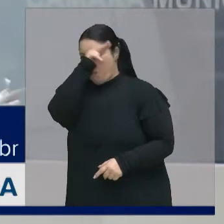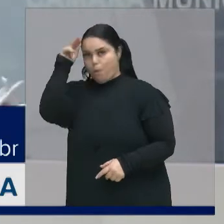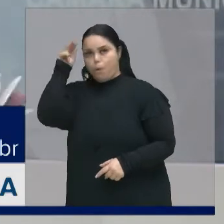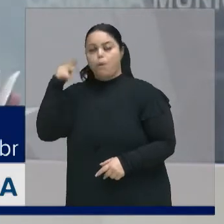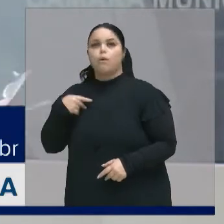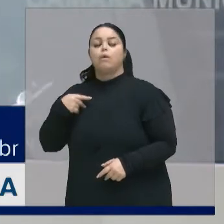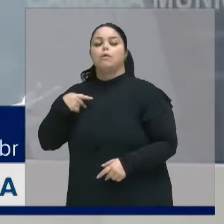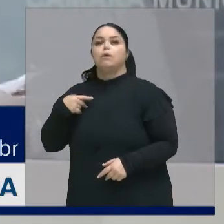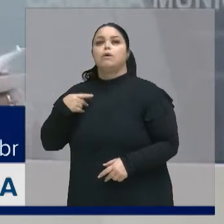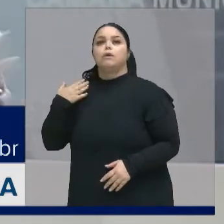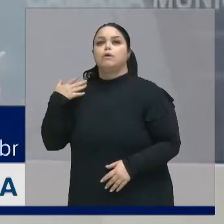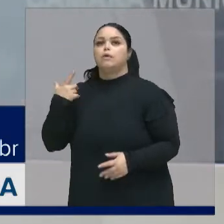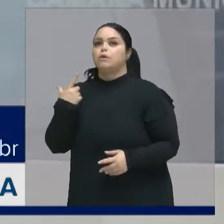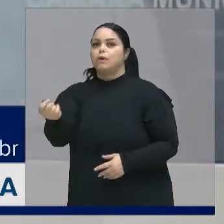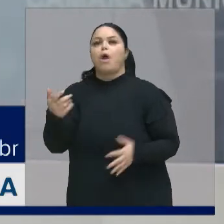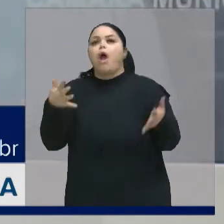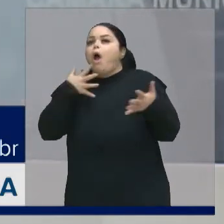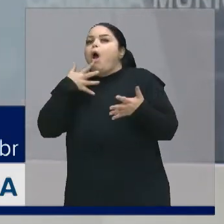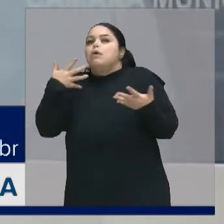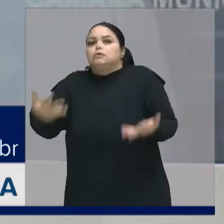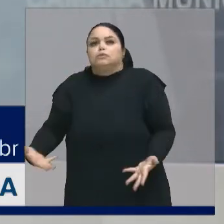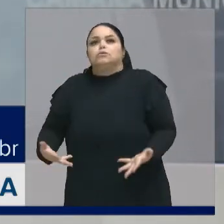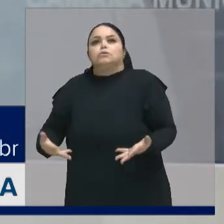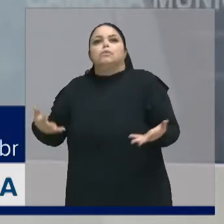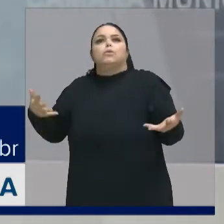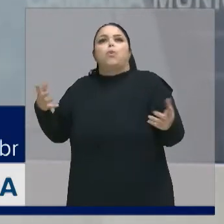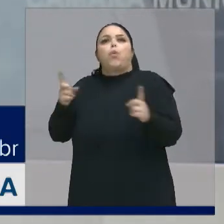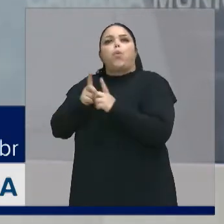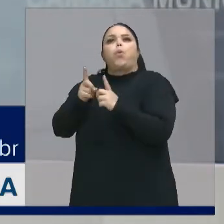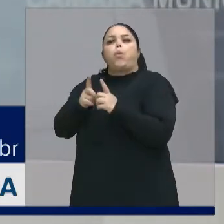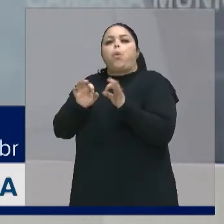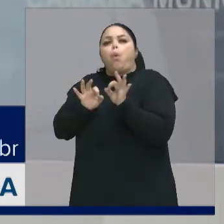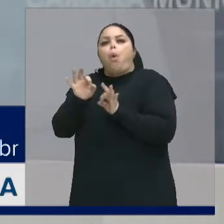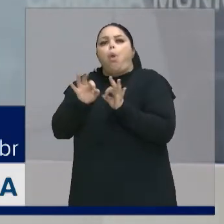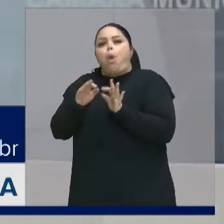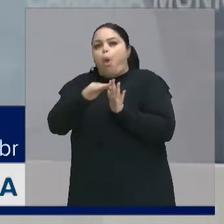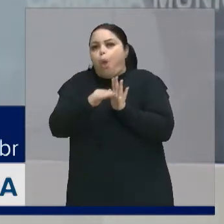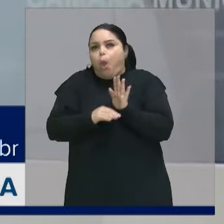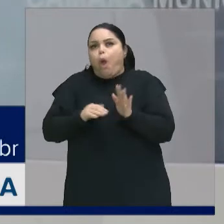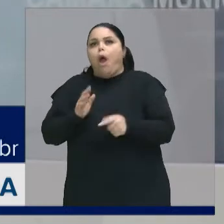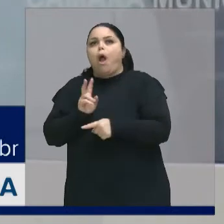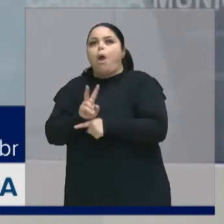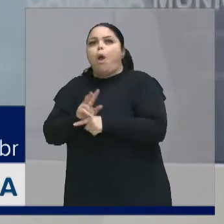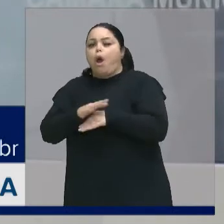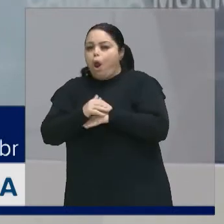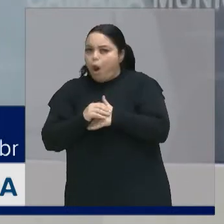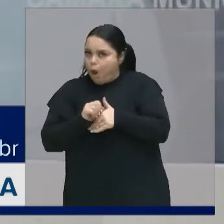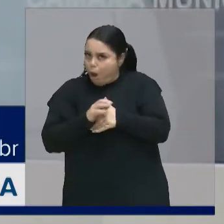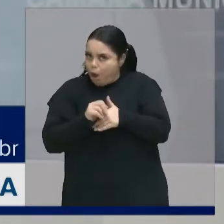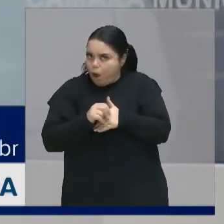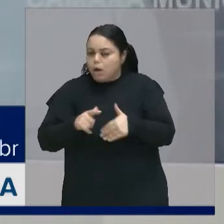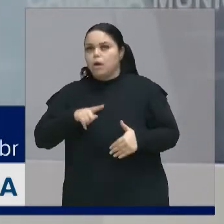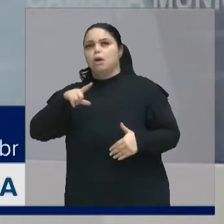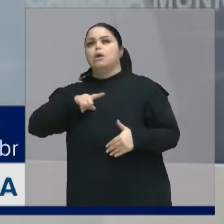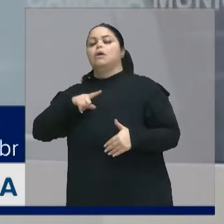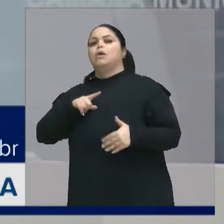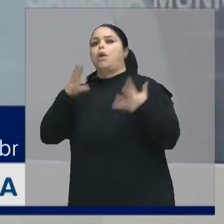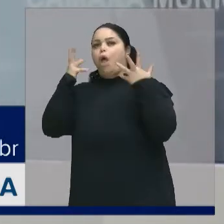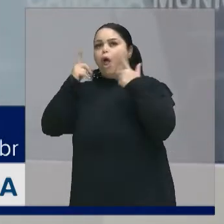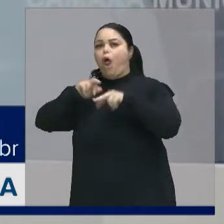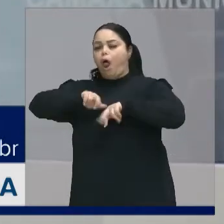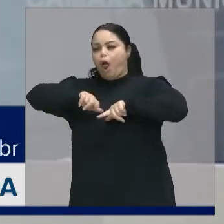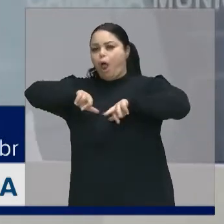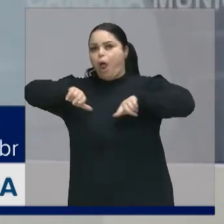foi lá saiu maravilhado com a organização, com o trato, com o carinho que estão tendo com esses